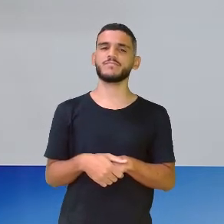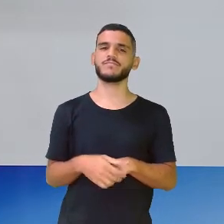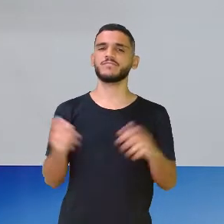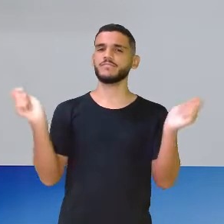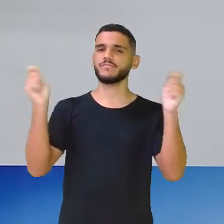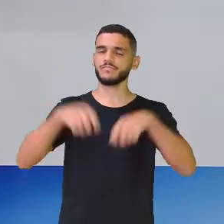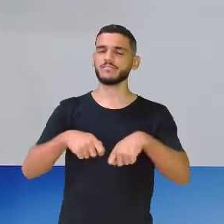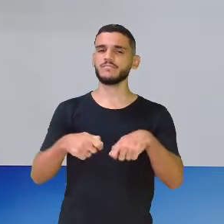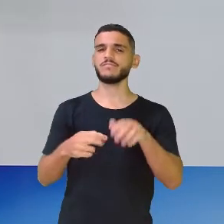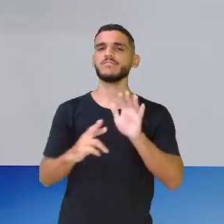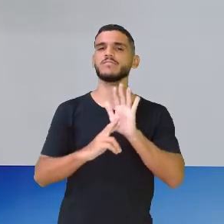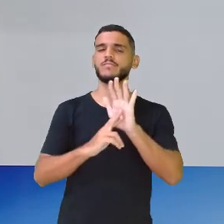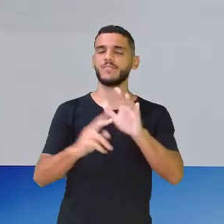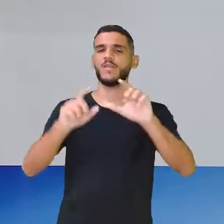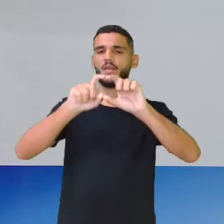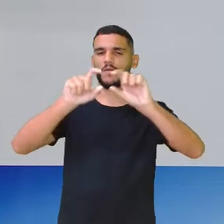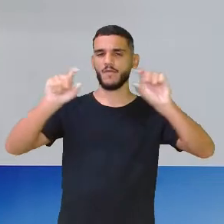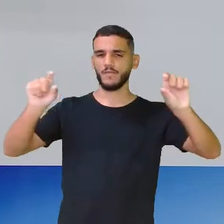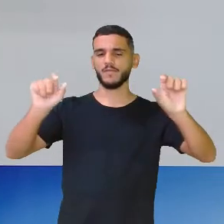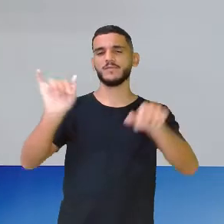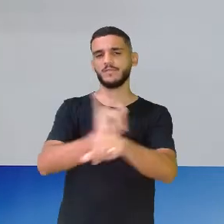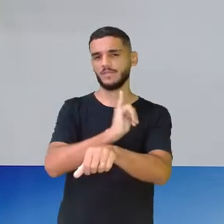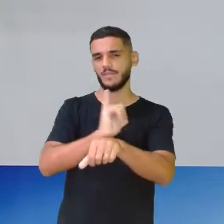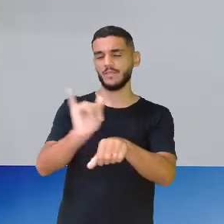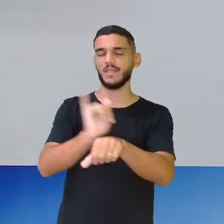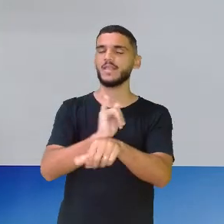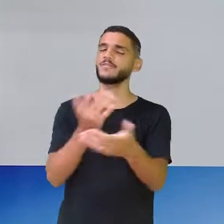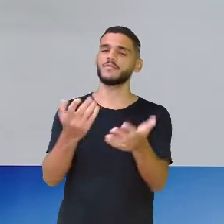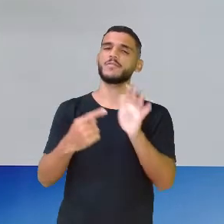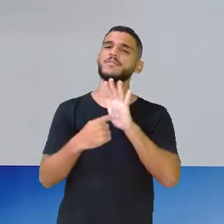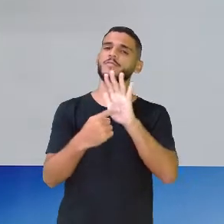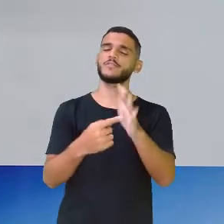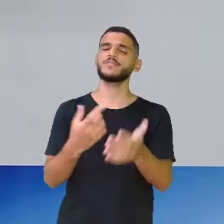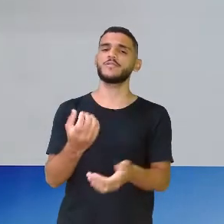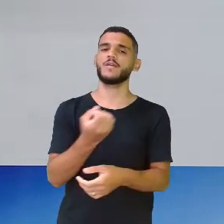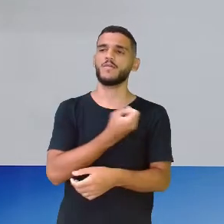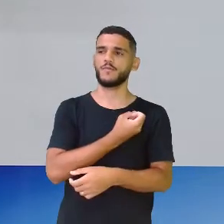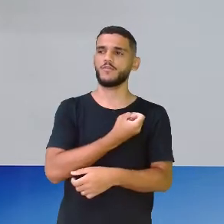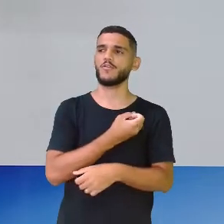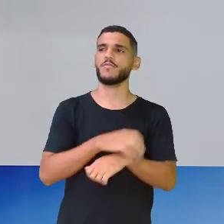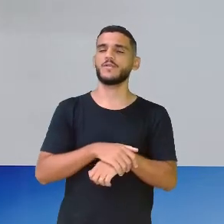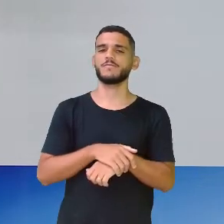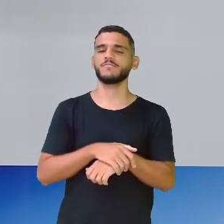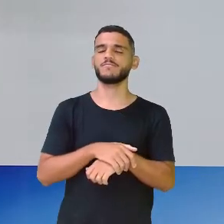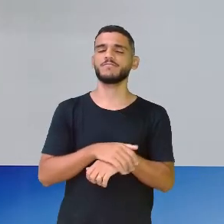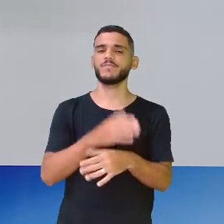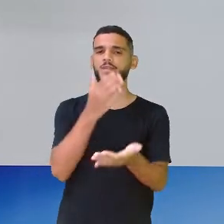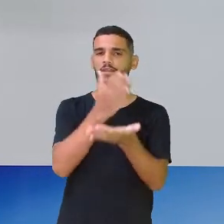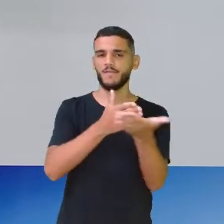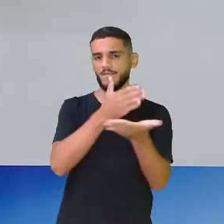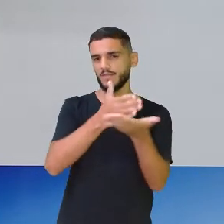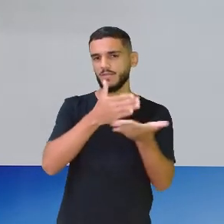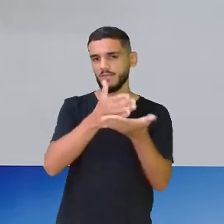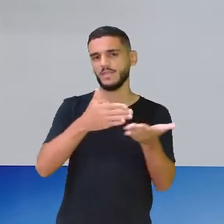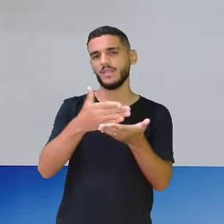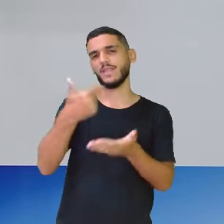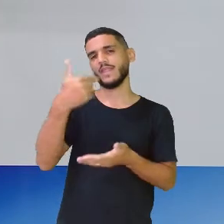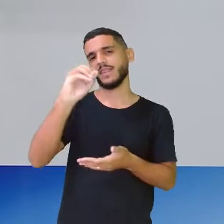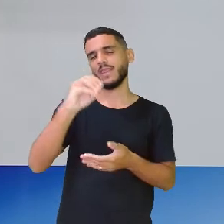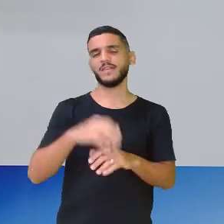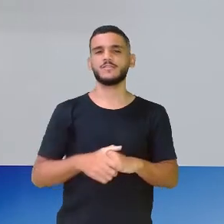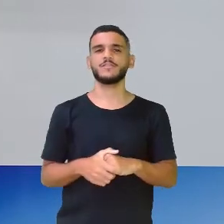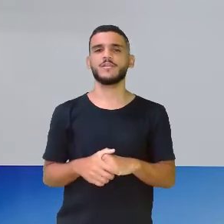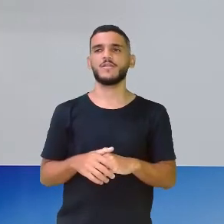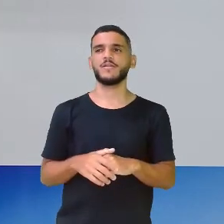esses decimais? Poderia. Eu pegaria uma fita como essa e dividiria em 10 partes, onde